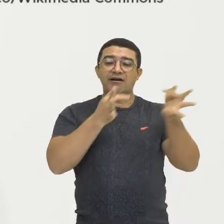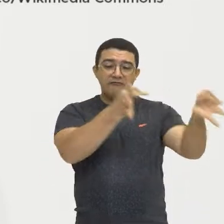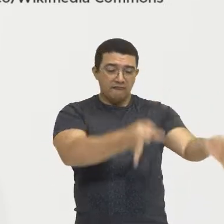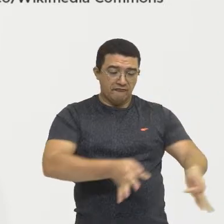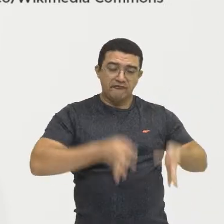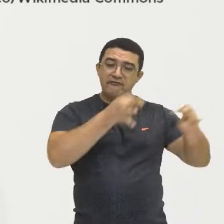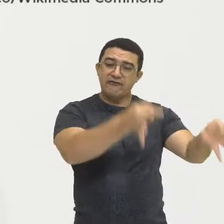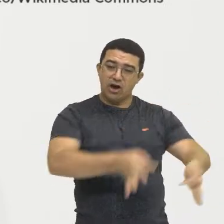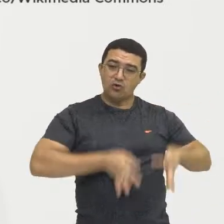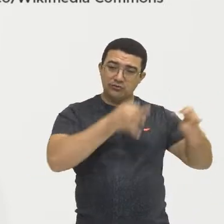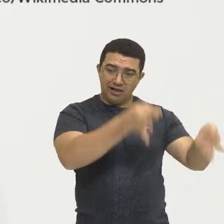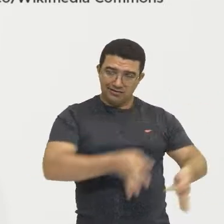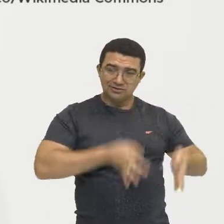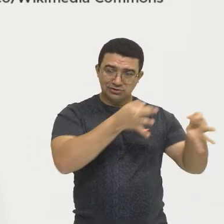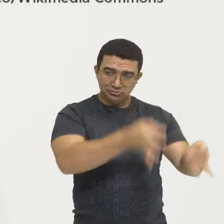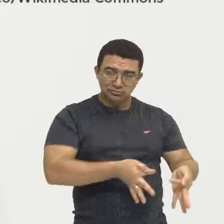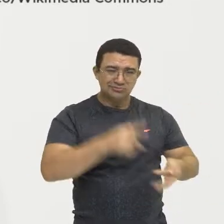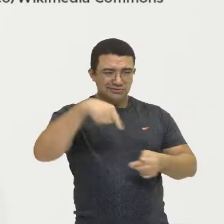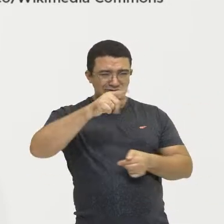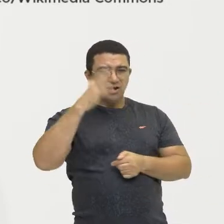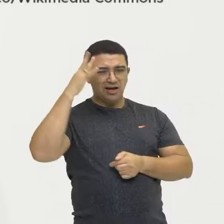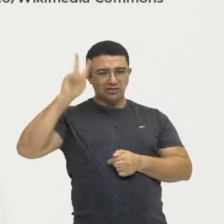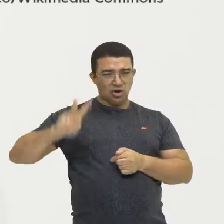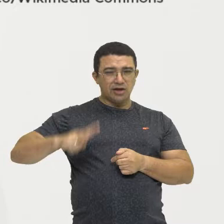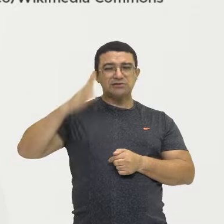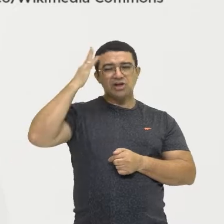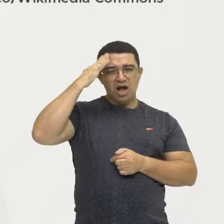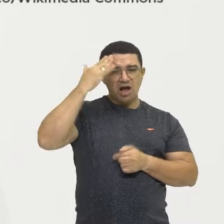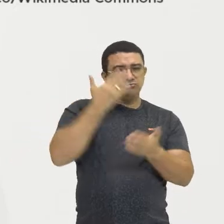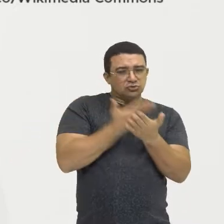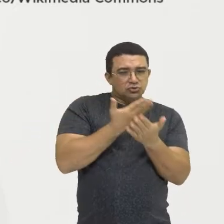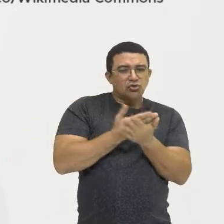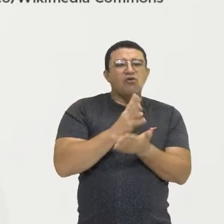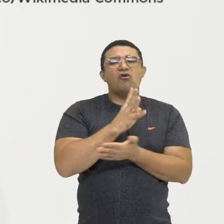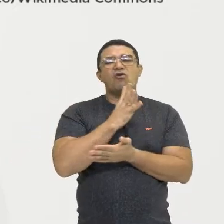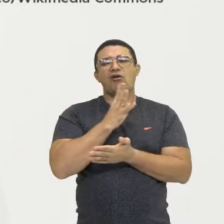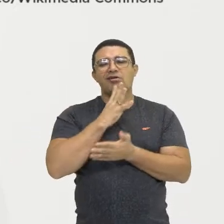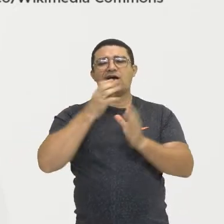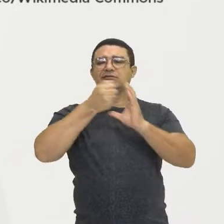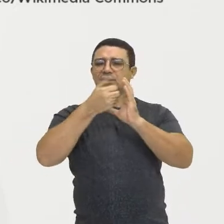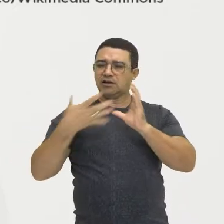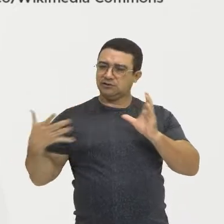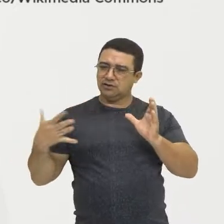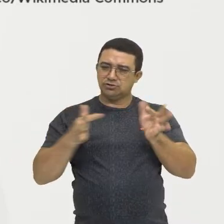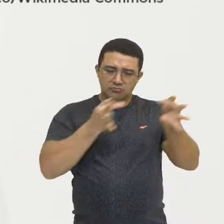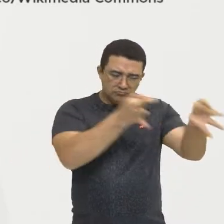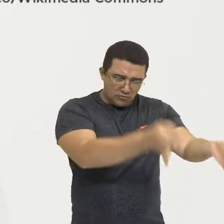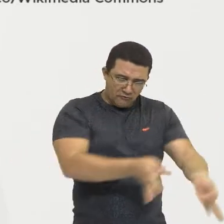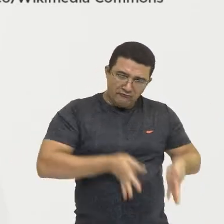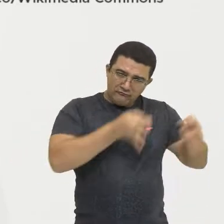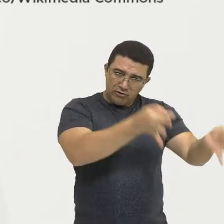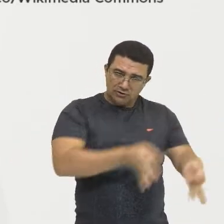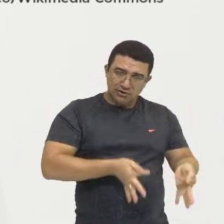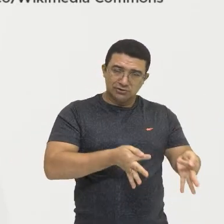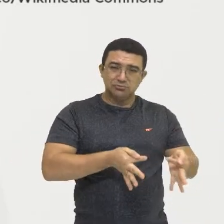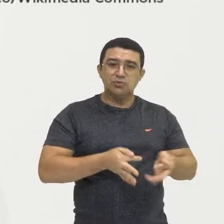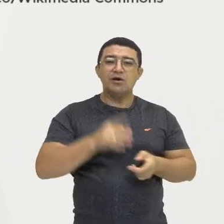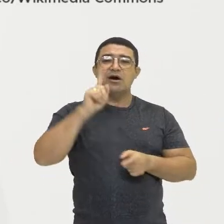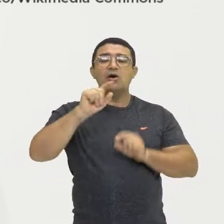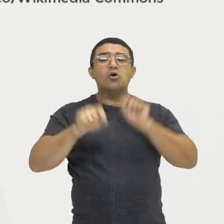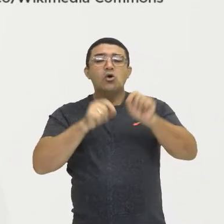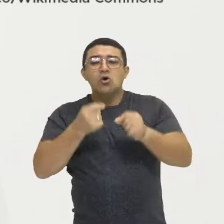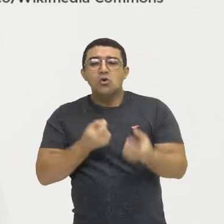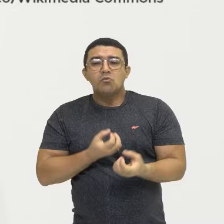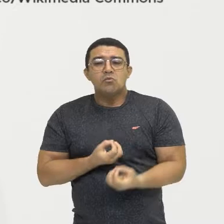com certeza você já estudou sobre o feudalismo, conhece as características, né? Então, esse é o modo de